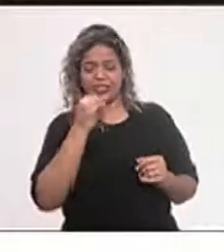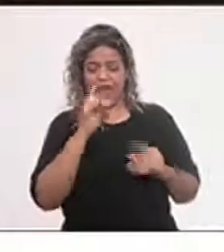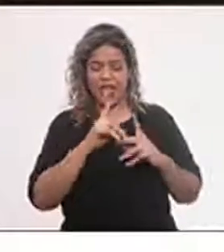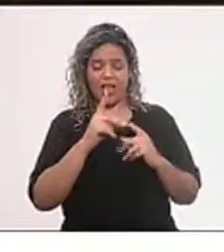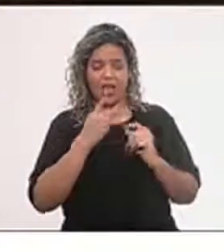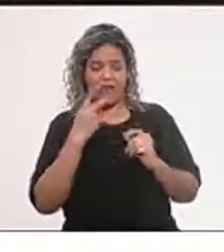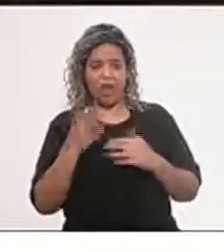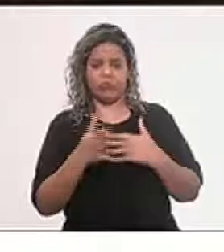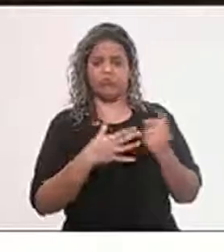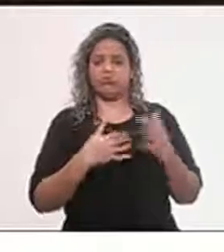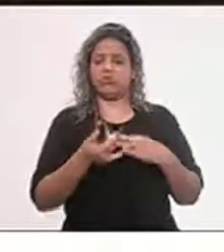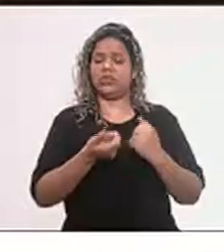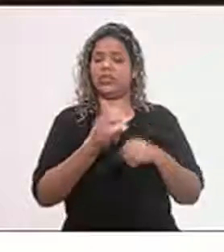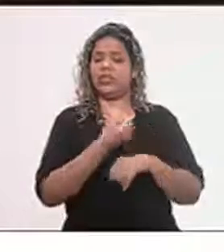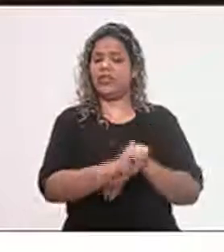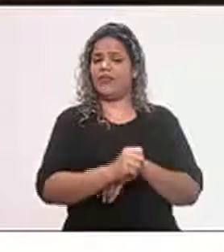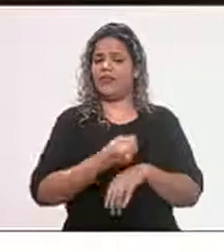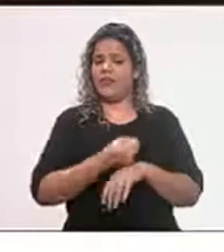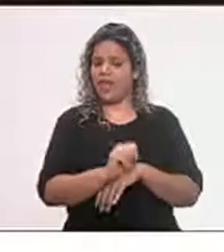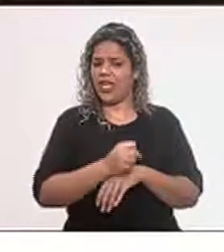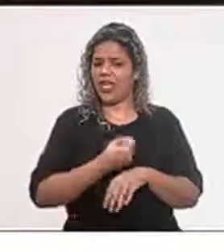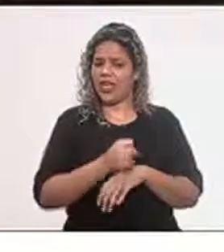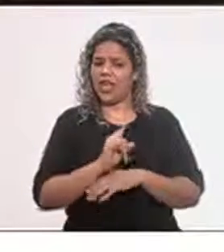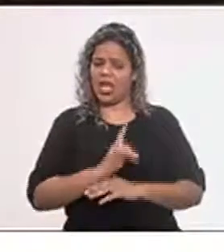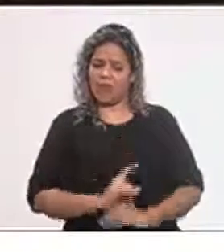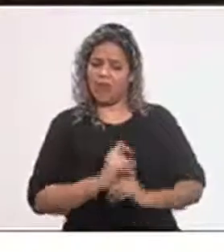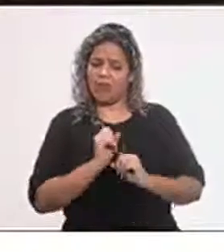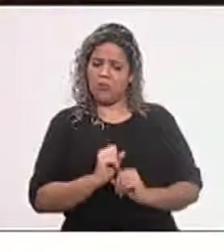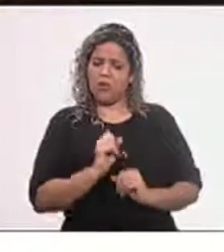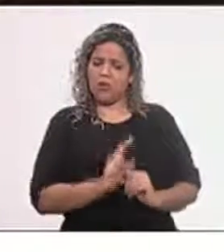está dizendo, dane-se esse policial, que ele pode,